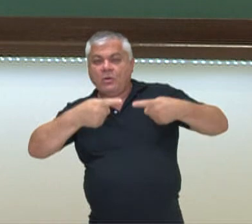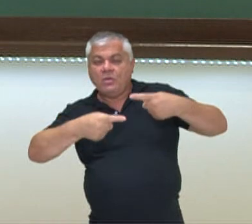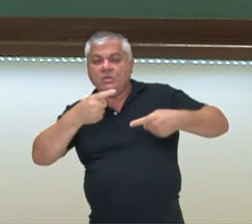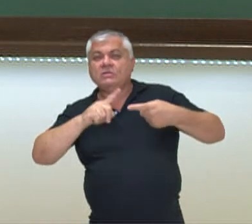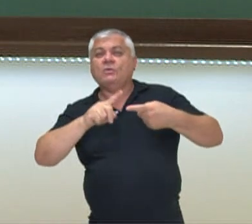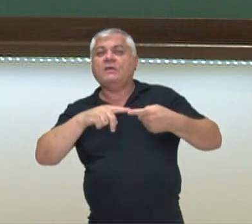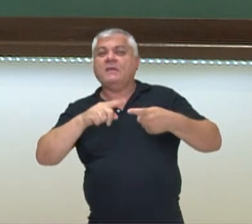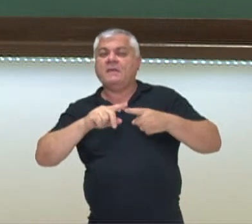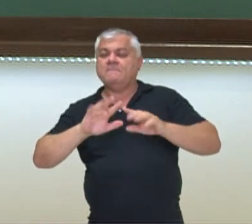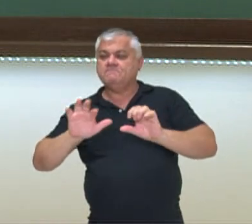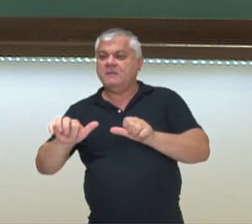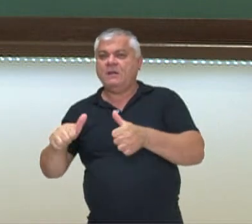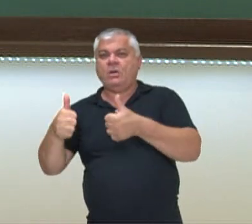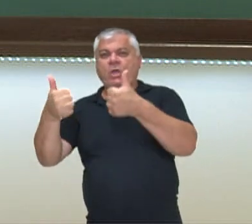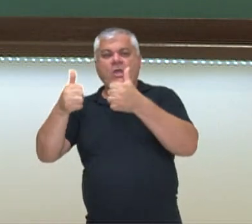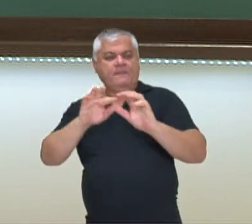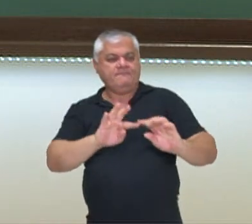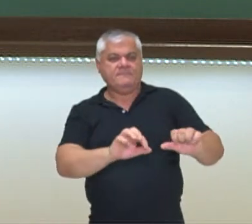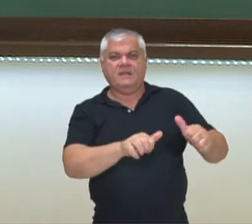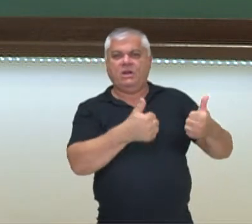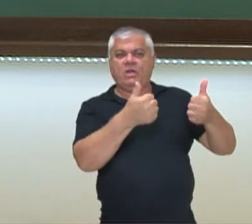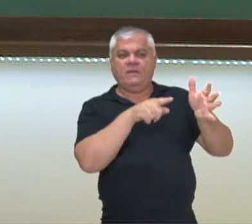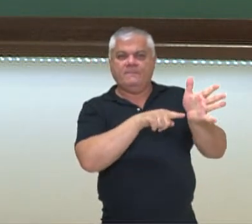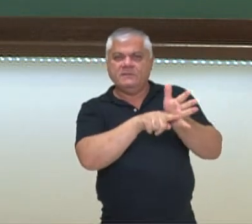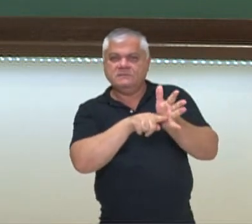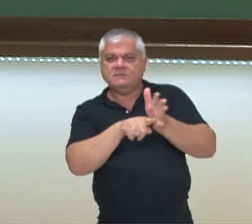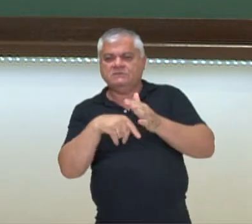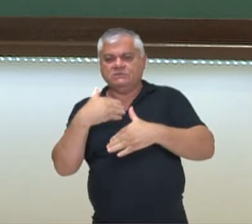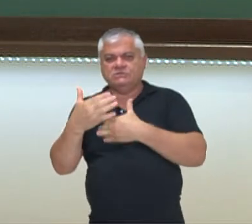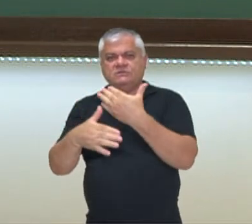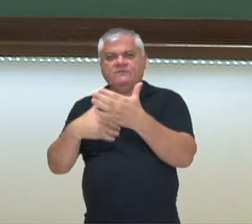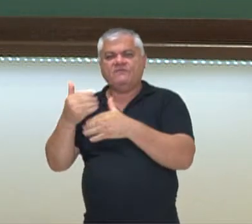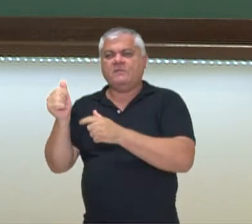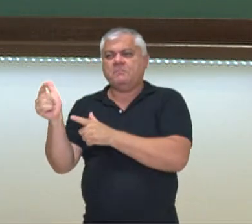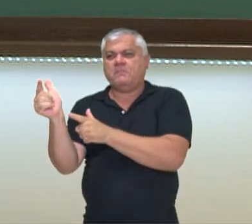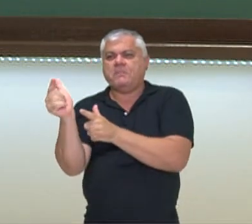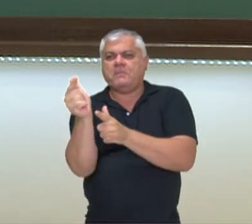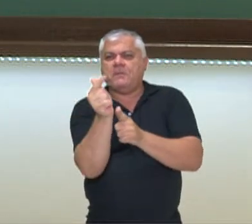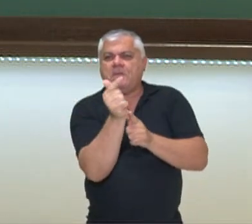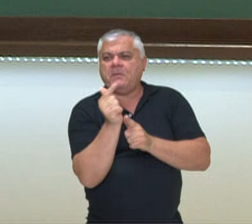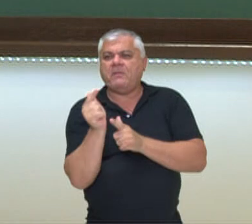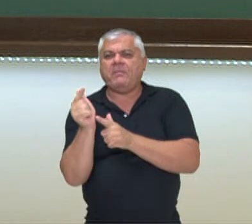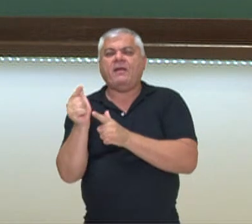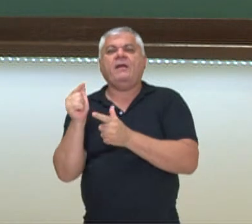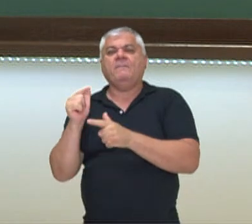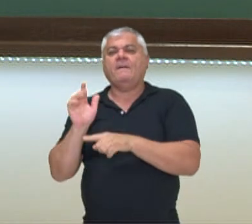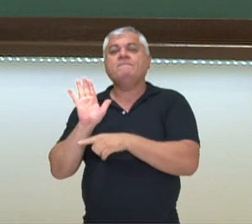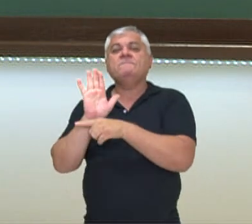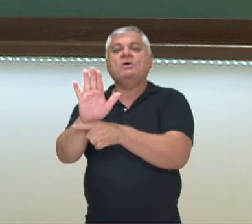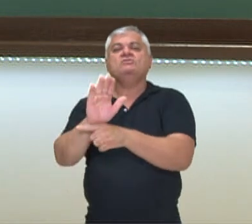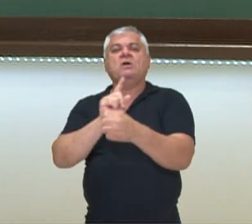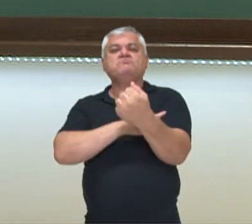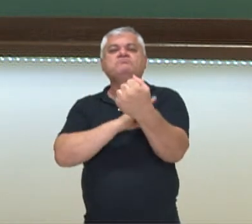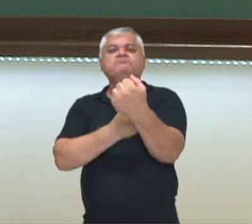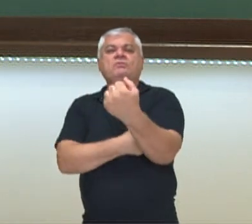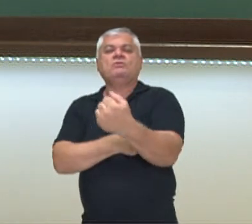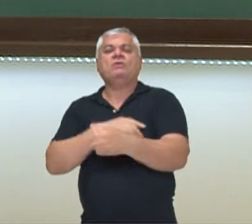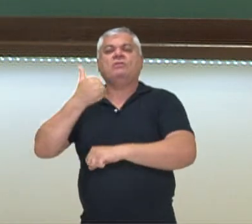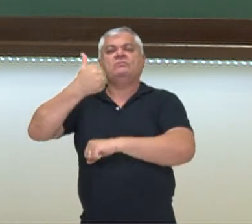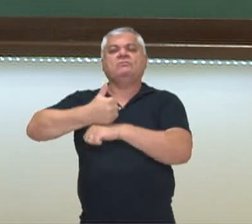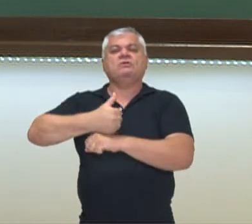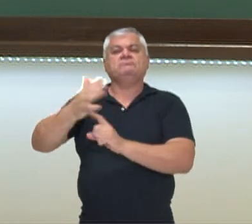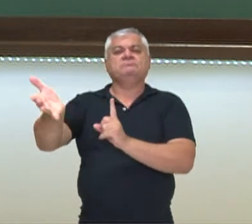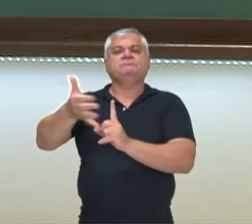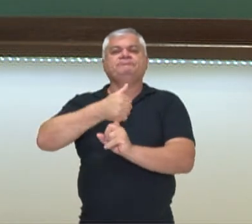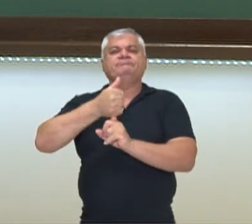o aperfeiçoamento, a pesquisa e o desenvolvimento de armas para mostrar o seu potencial de domínio sobre